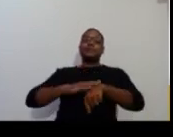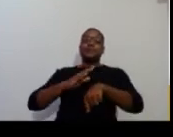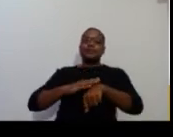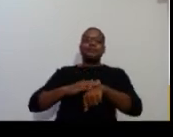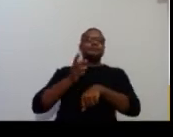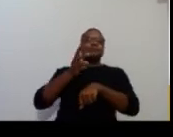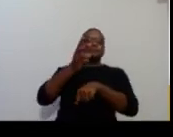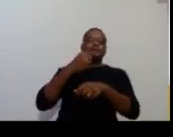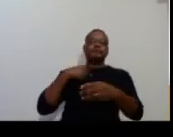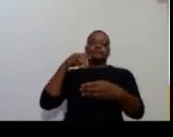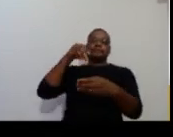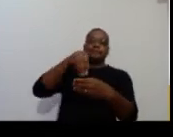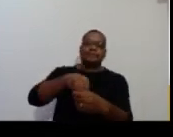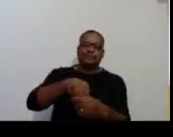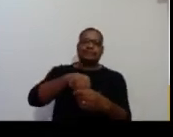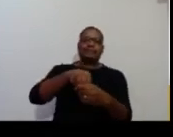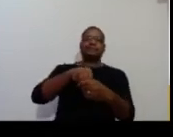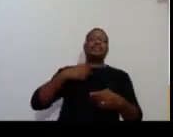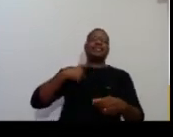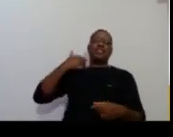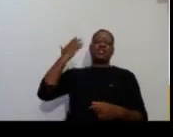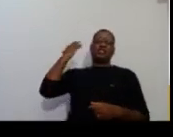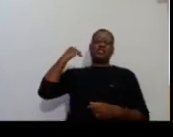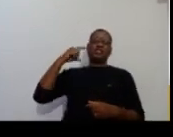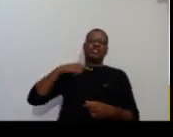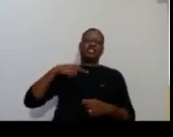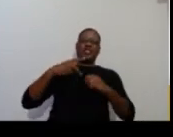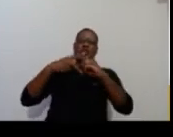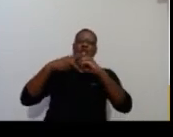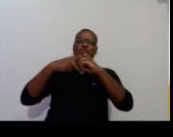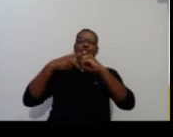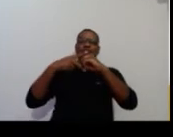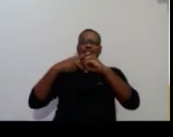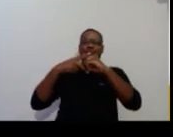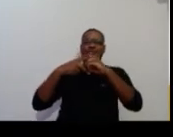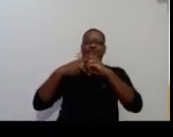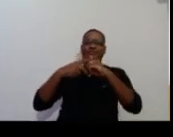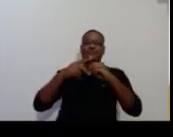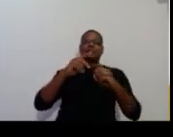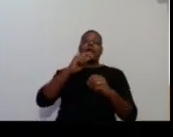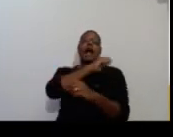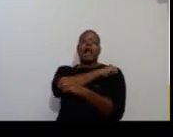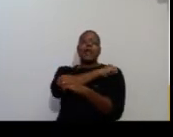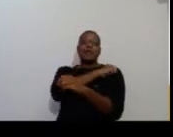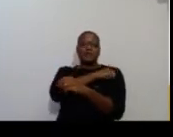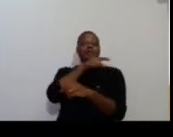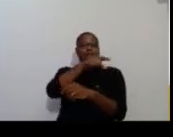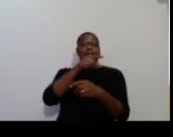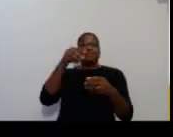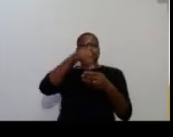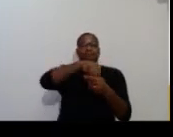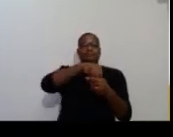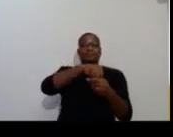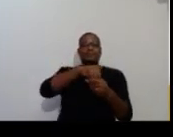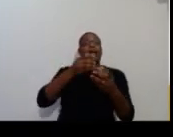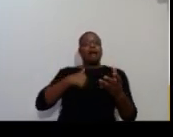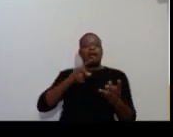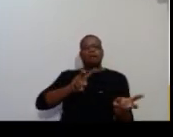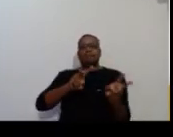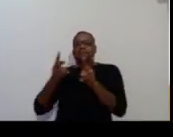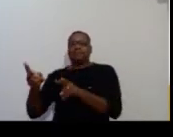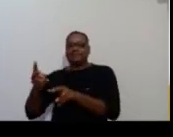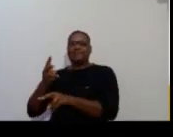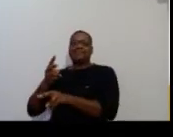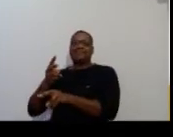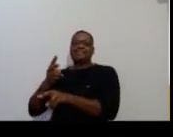está. Por exemplo, eu tinha Orkut antes, meus alunos estavam lá. Hoje meus alunos estão onde? No Instagram, então eu estou no Instagram. Meus alunos estão no YouTube,